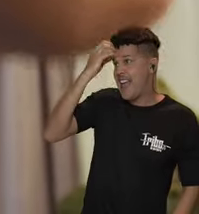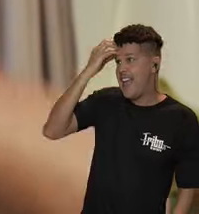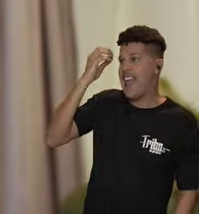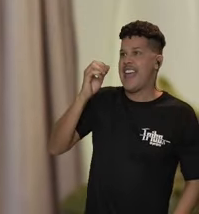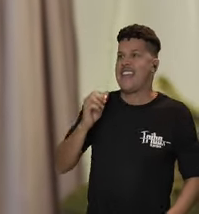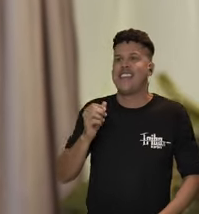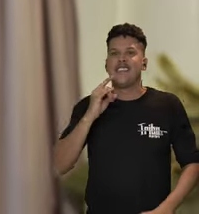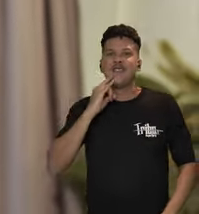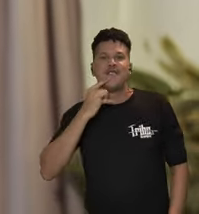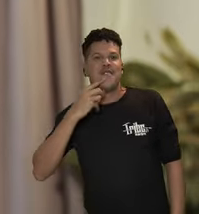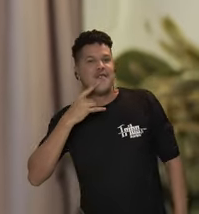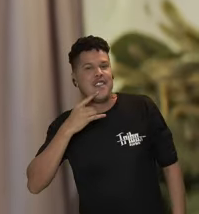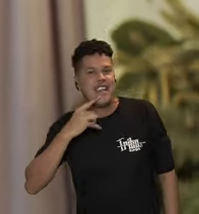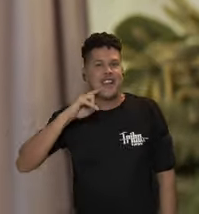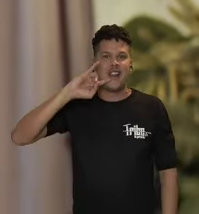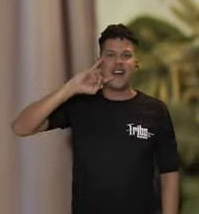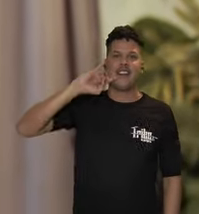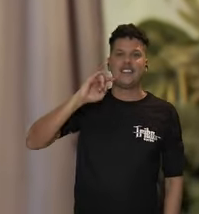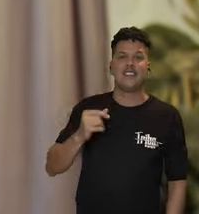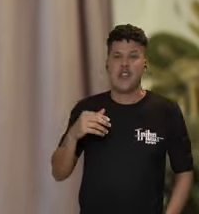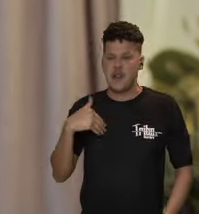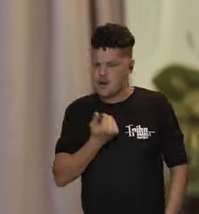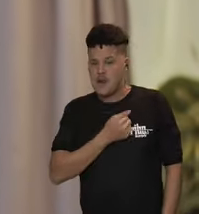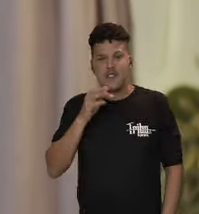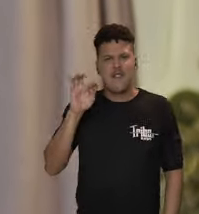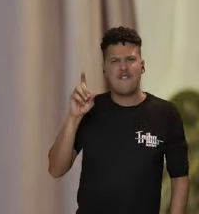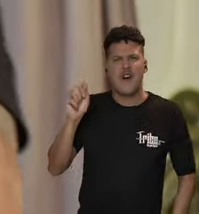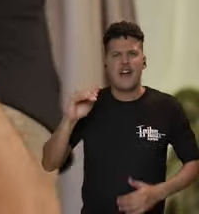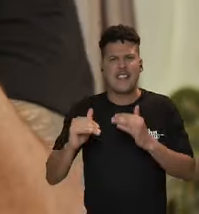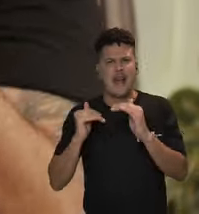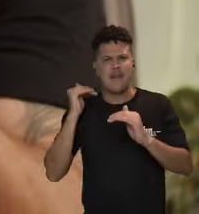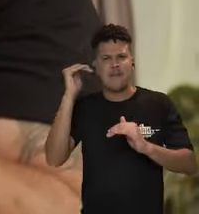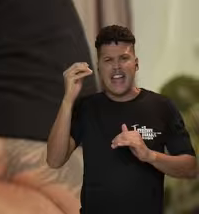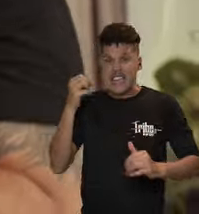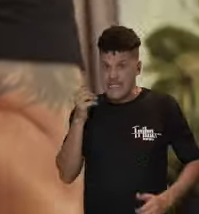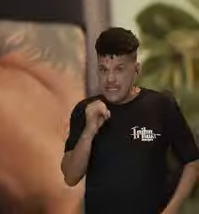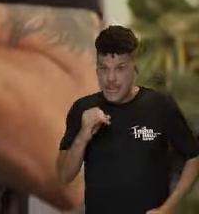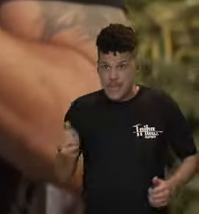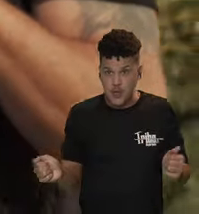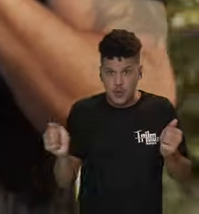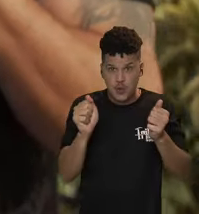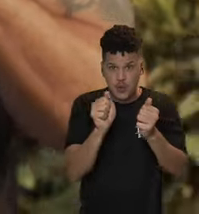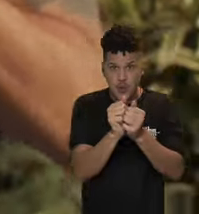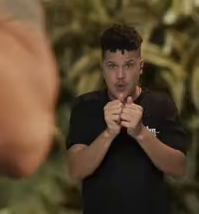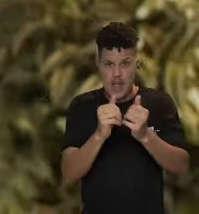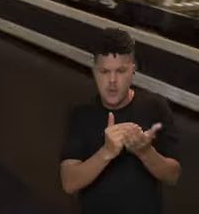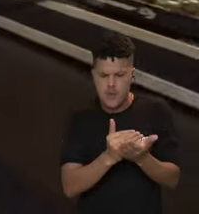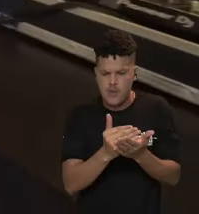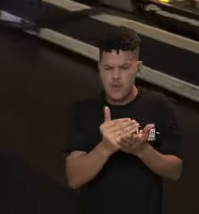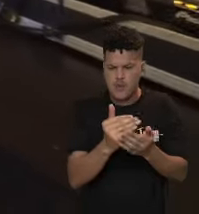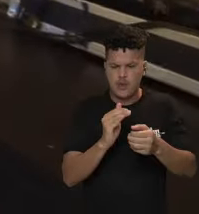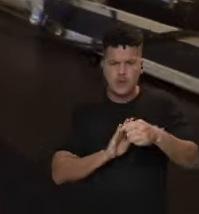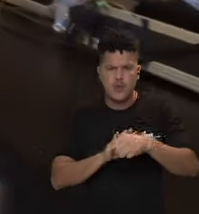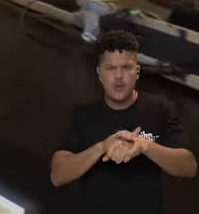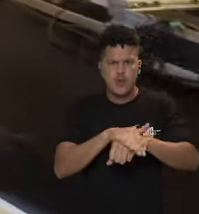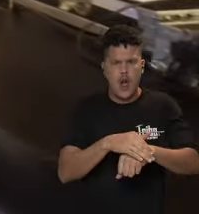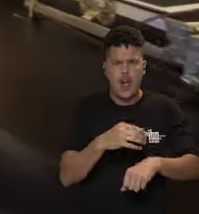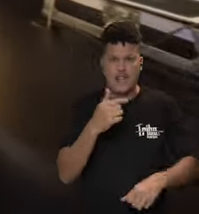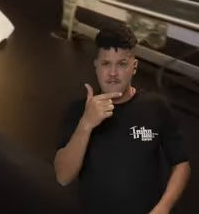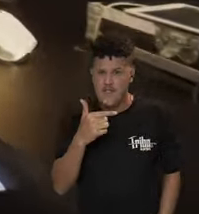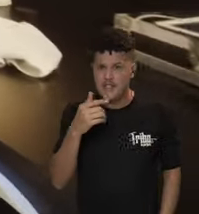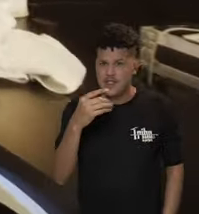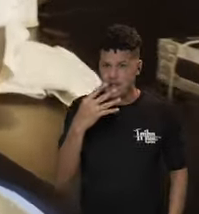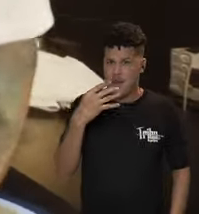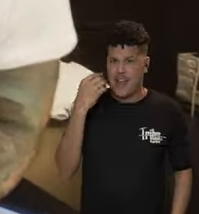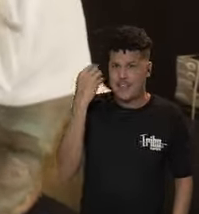Deus, ai que sorte, nós é foda demais. E se nós juntar no início da noite é 24 por